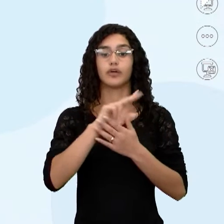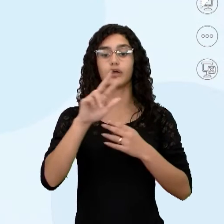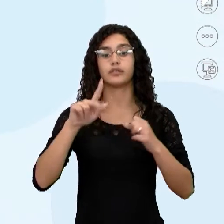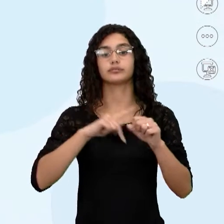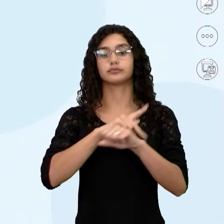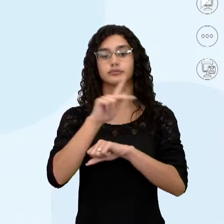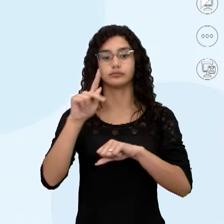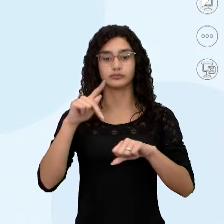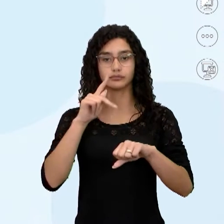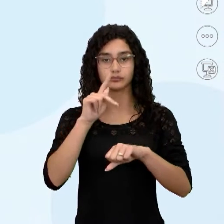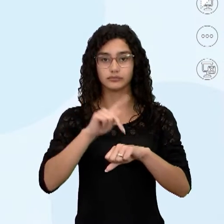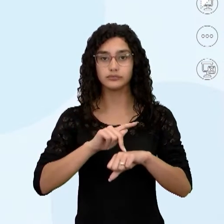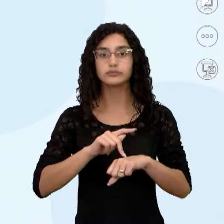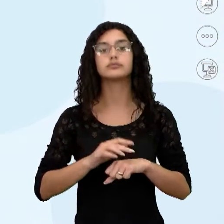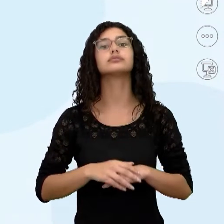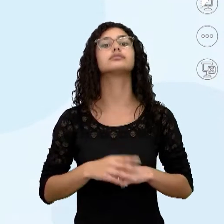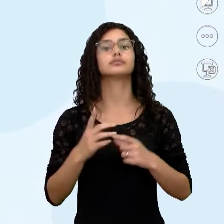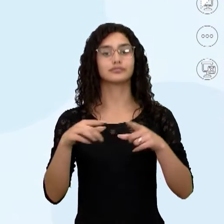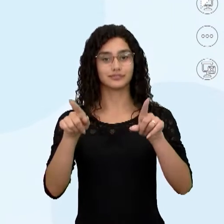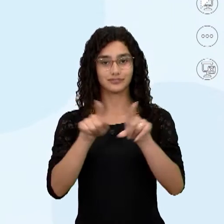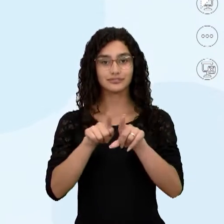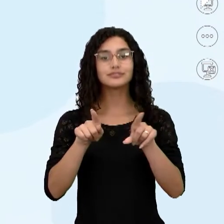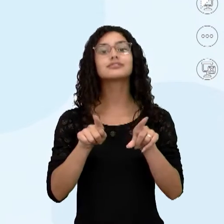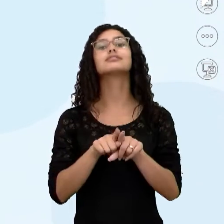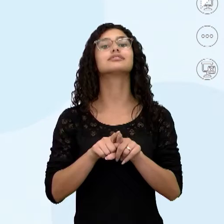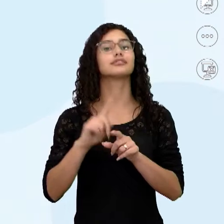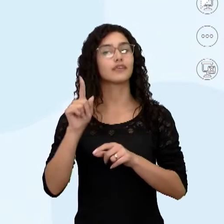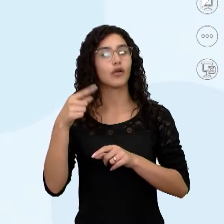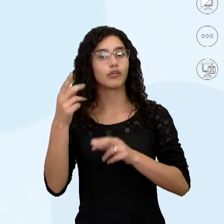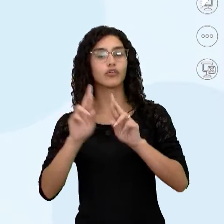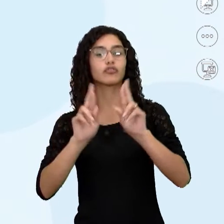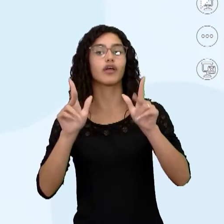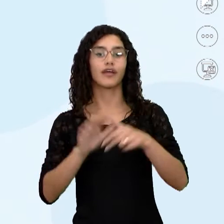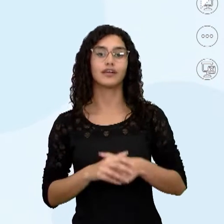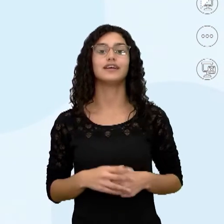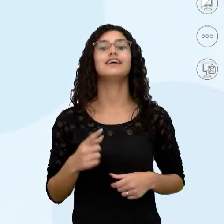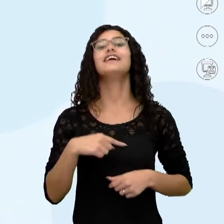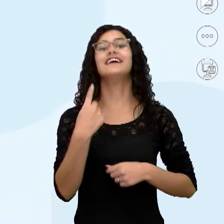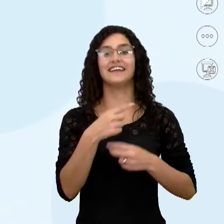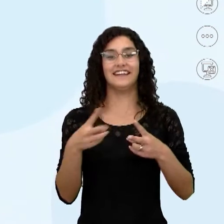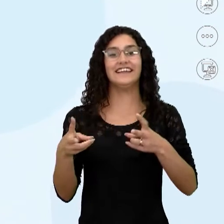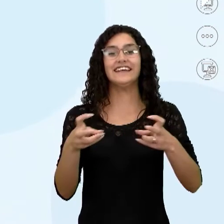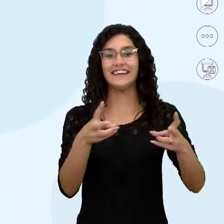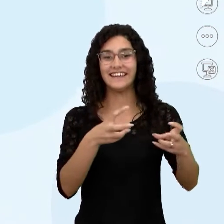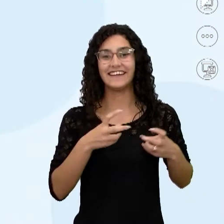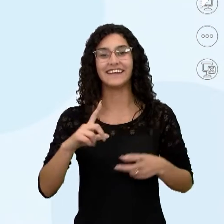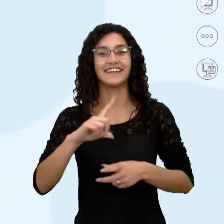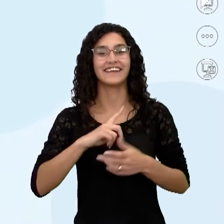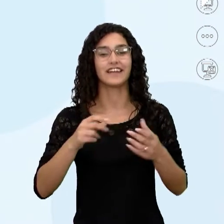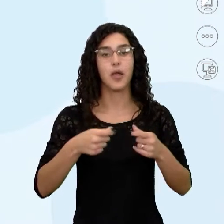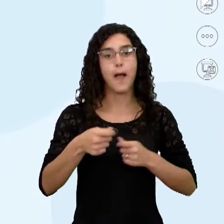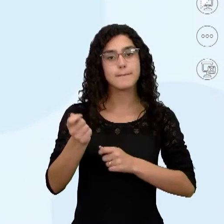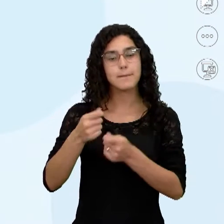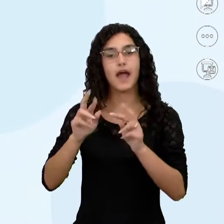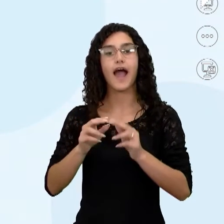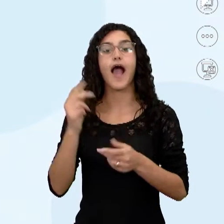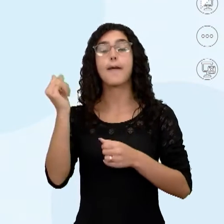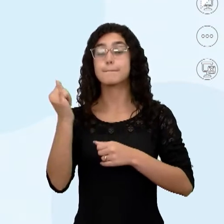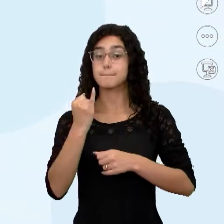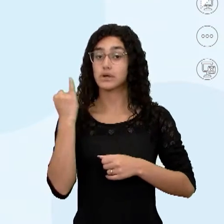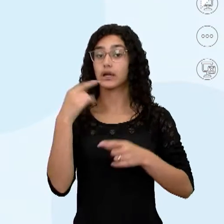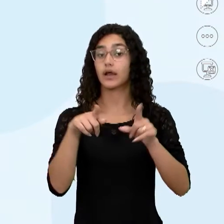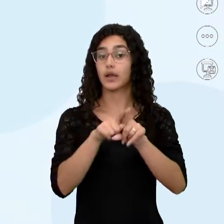a Macronésia e a Polinésia. Então a gente percebe que a Oceania, né, ela tem uma distribuição